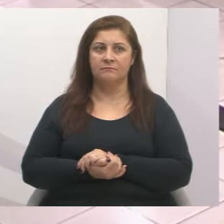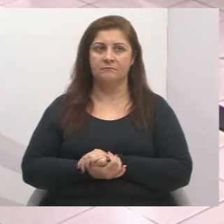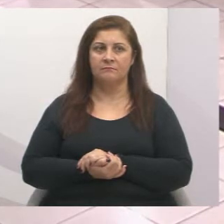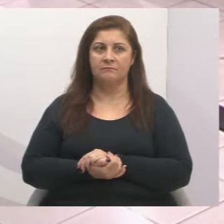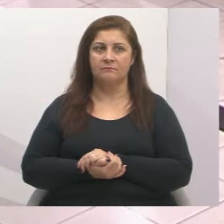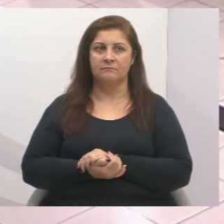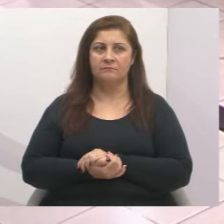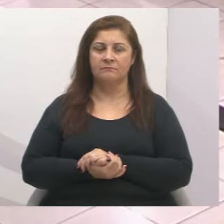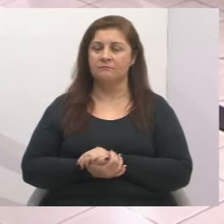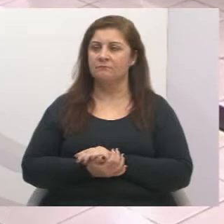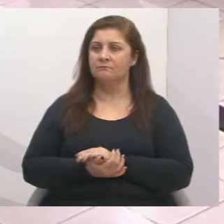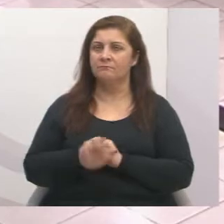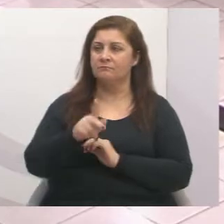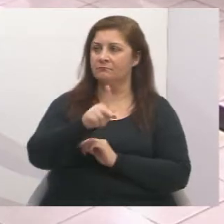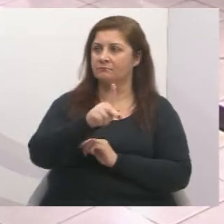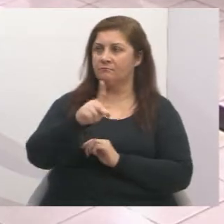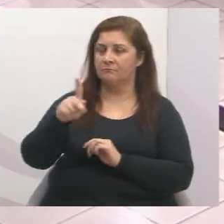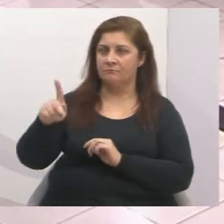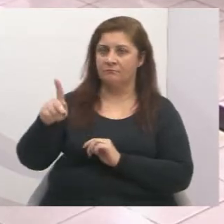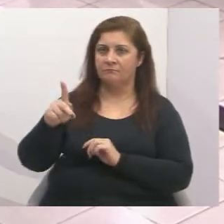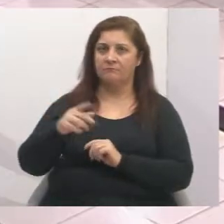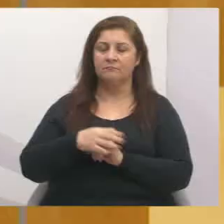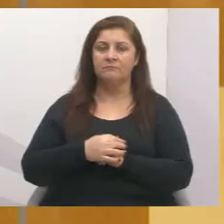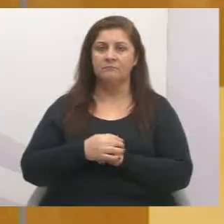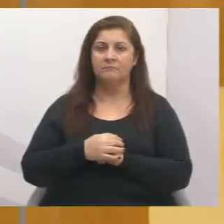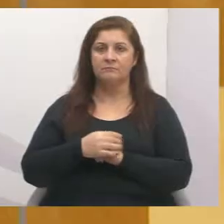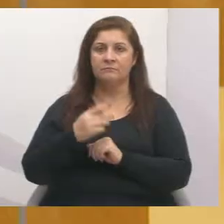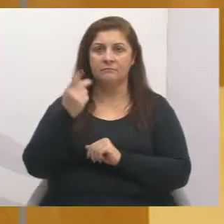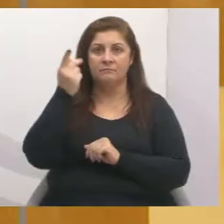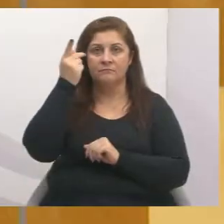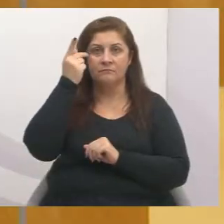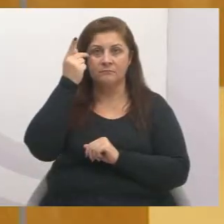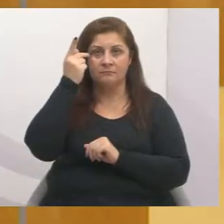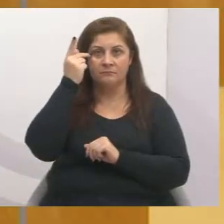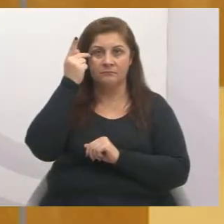Senhor presidente, Paulinho dos Condutores,